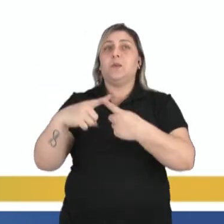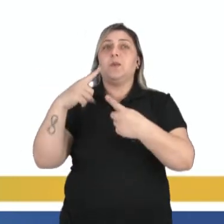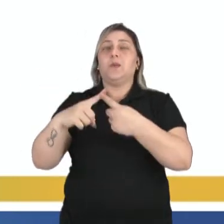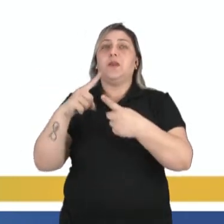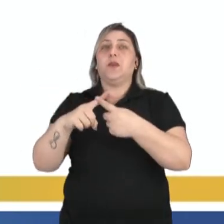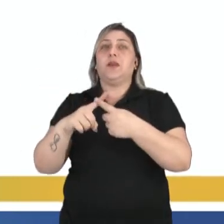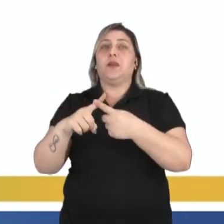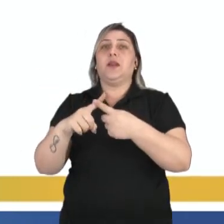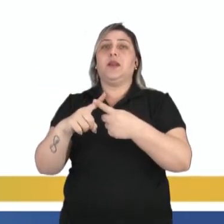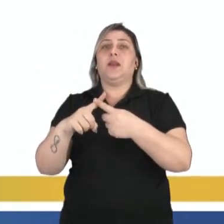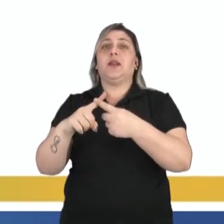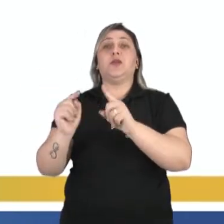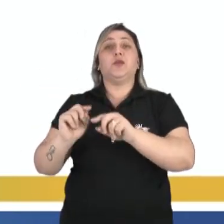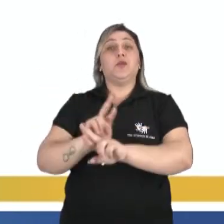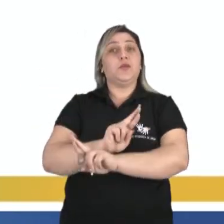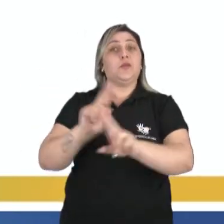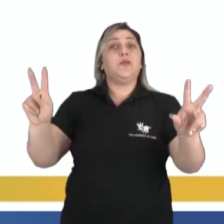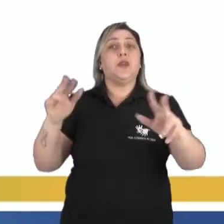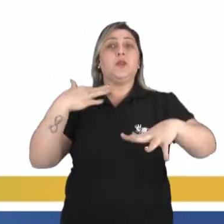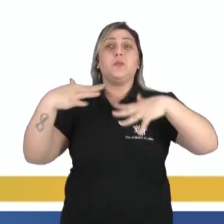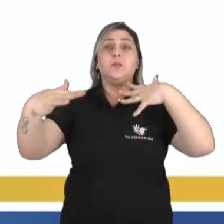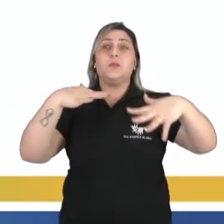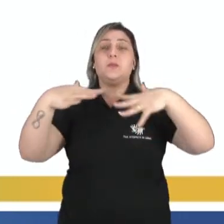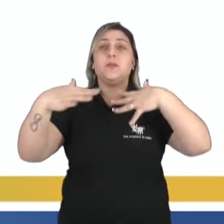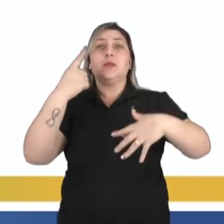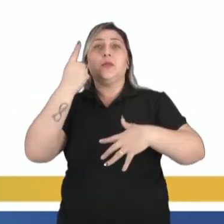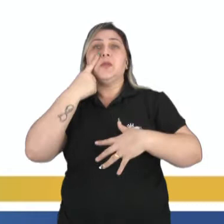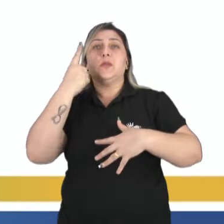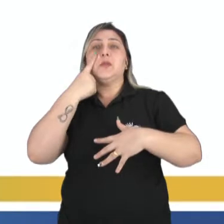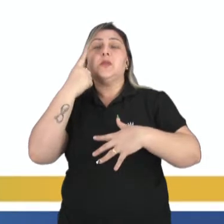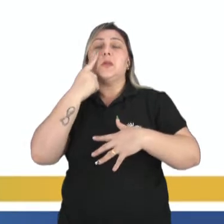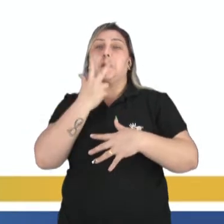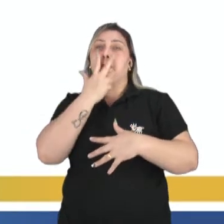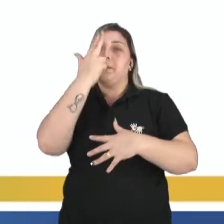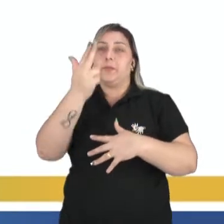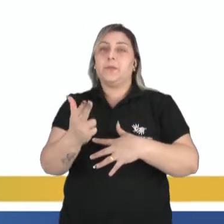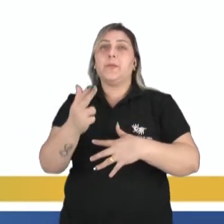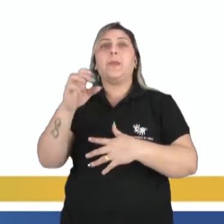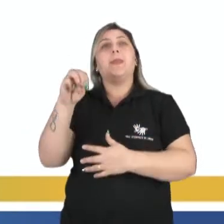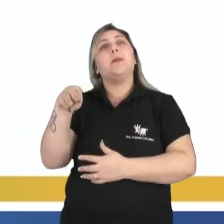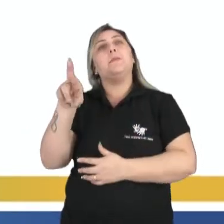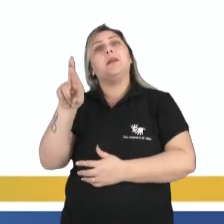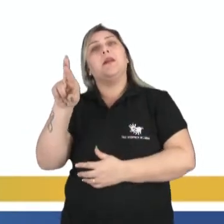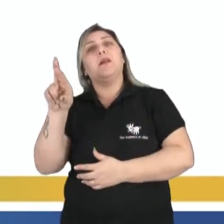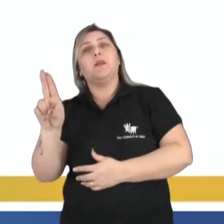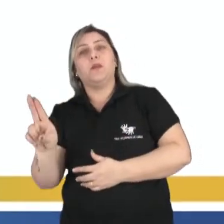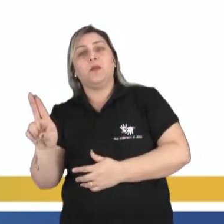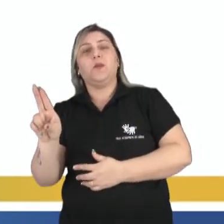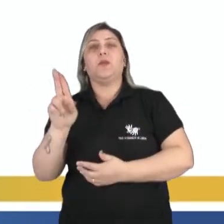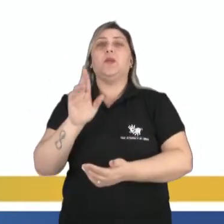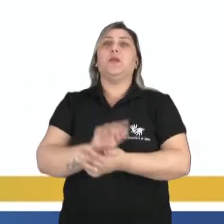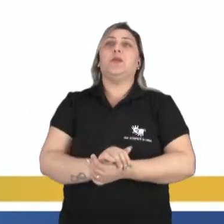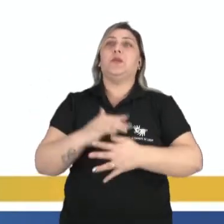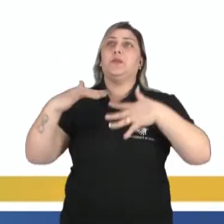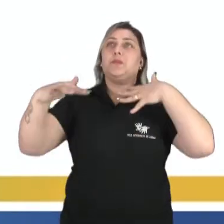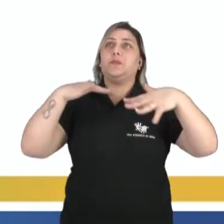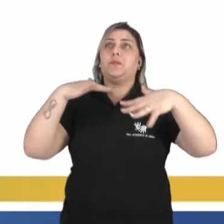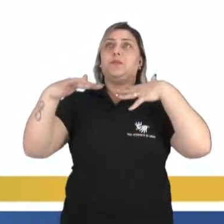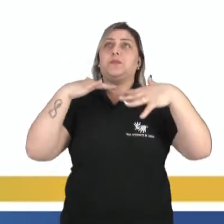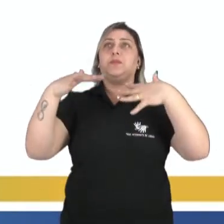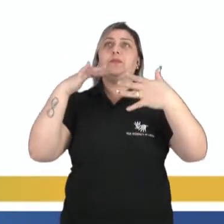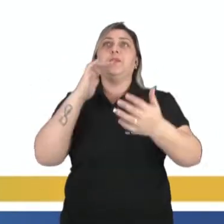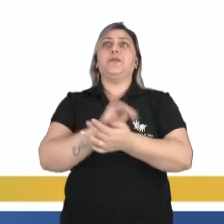contrário ao movimento. Essas expressões aqui, pessoal, bem parecidas, né, com a do MRU lá, tá? No caso de movimento